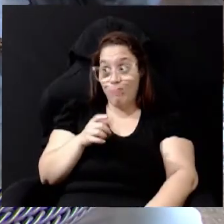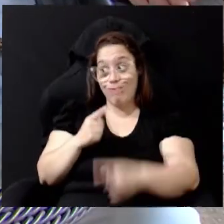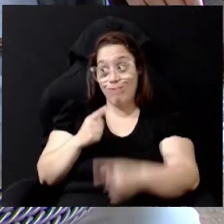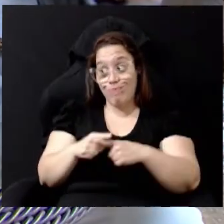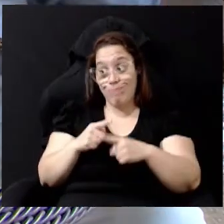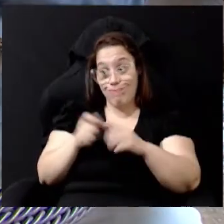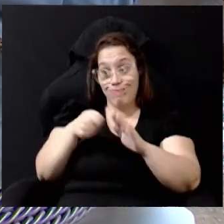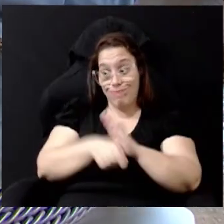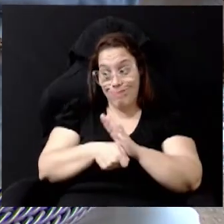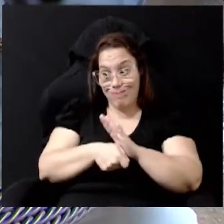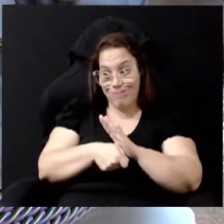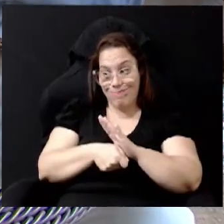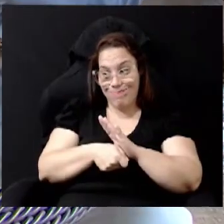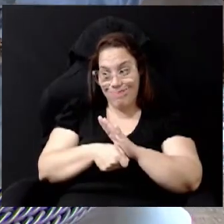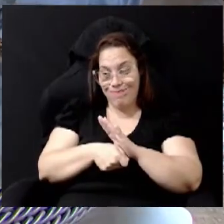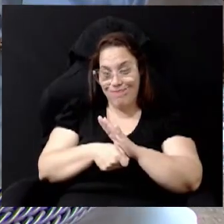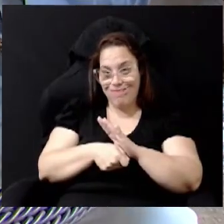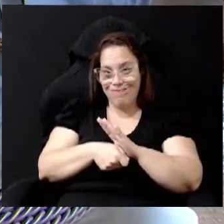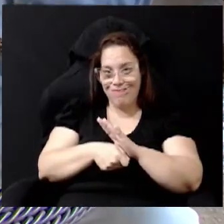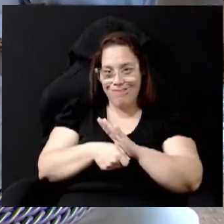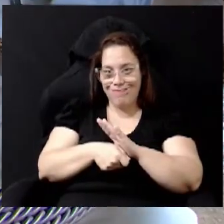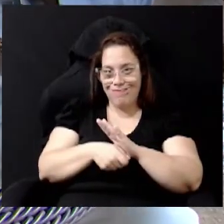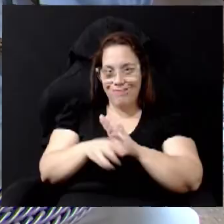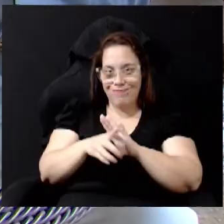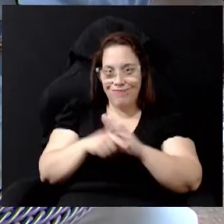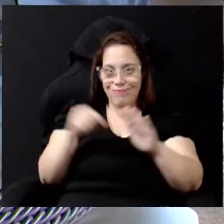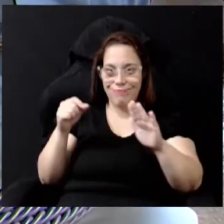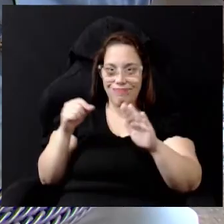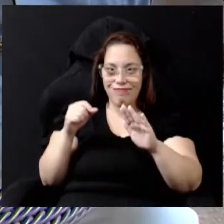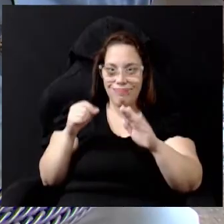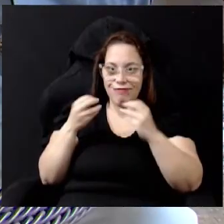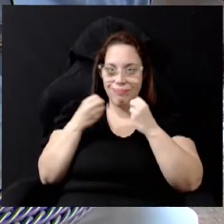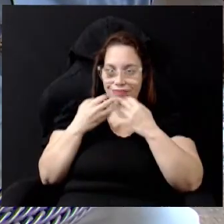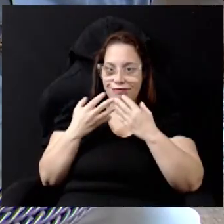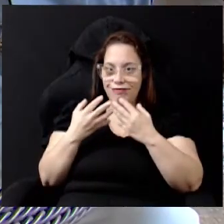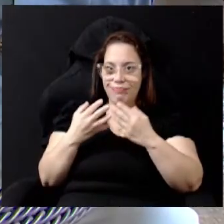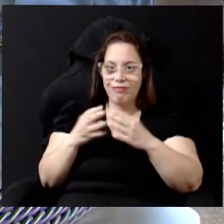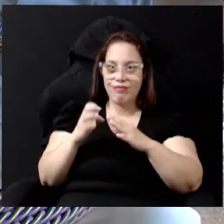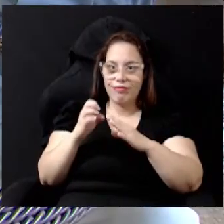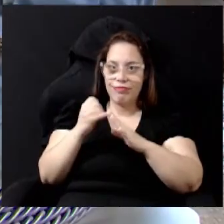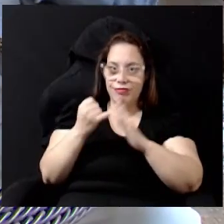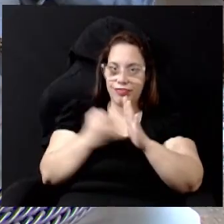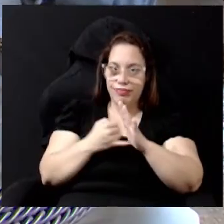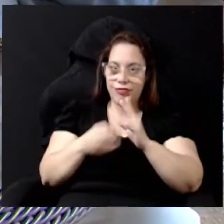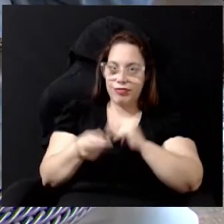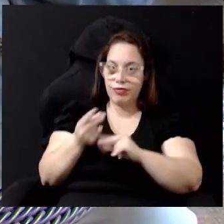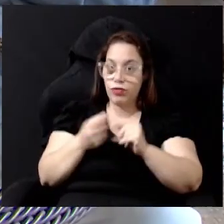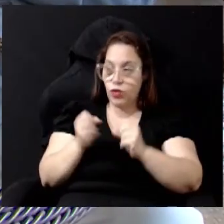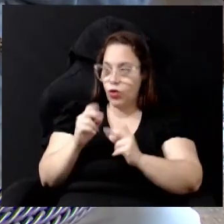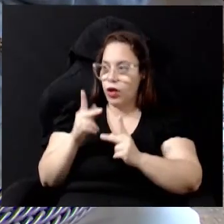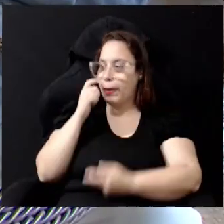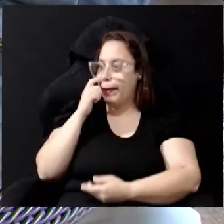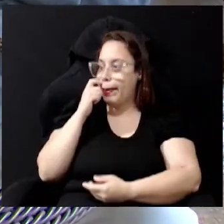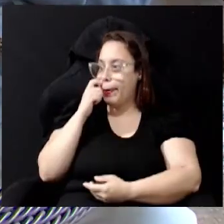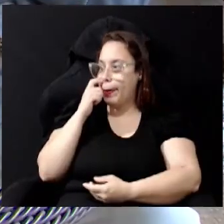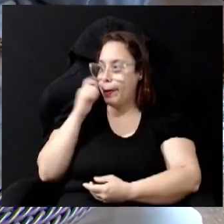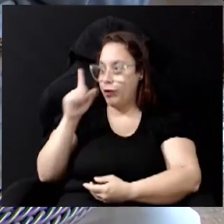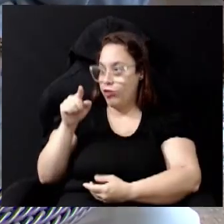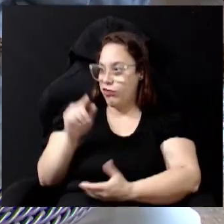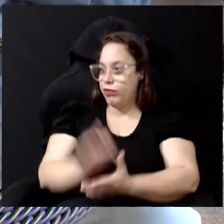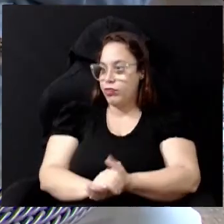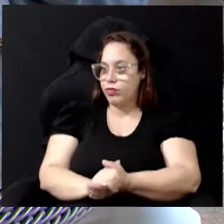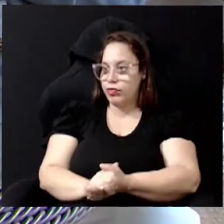Direto está tirando uma fonte boa dessas instituições financeiras que têm dinheiro, tá? Então é isso. Se a pessoa tem uma sobrinha, ela